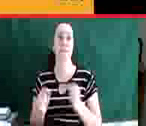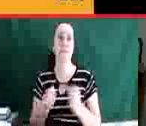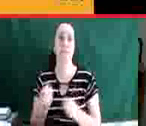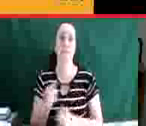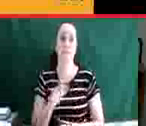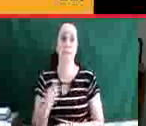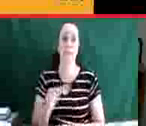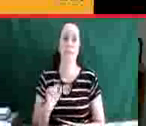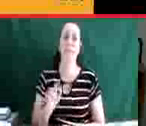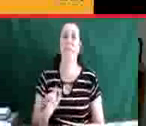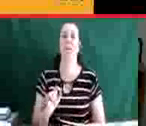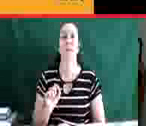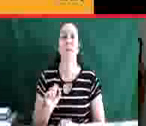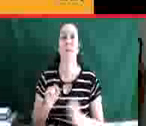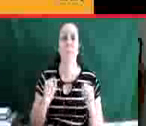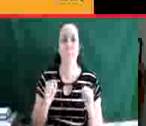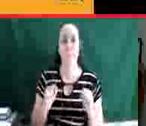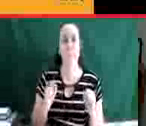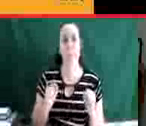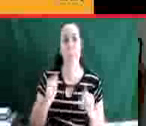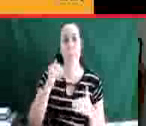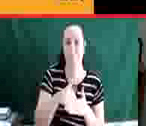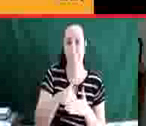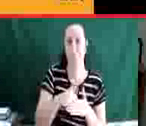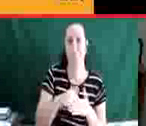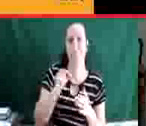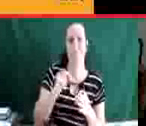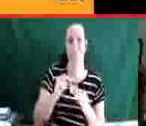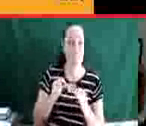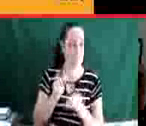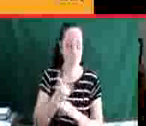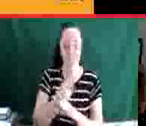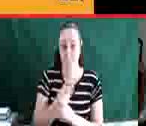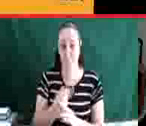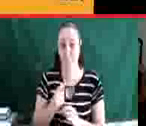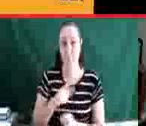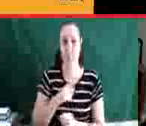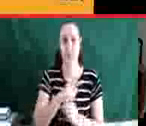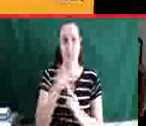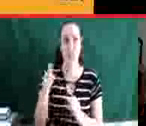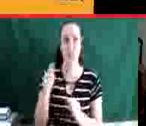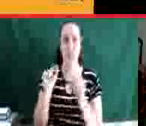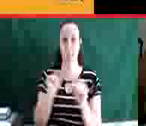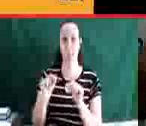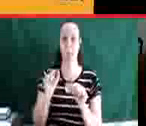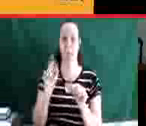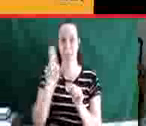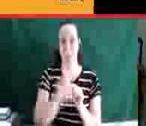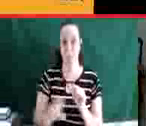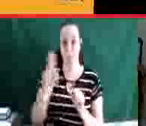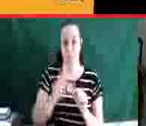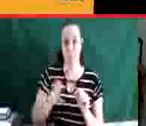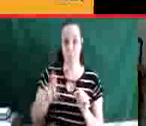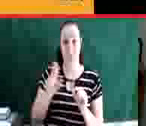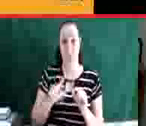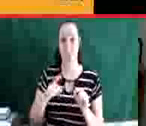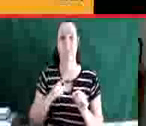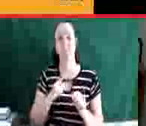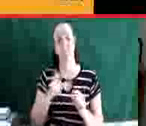chamada Autopsy, que é onde a gente faz essa exploração de pendrive. Se vocês desejam ter a visão,